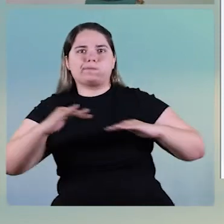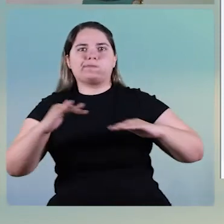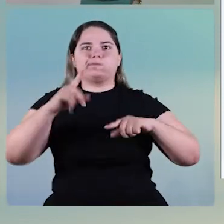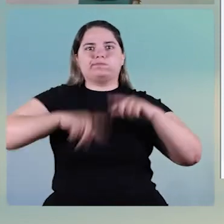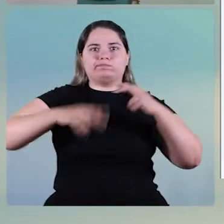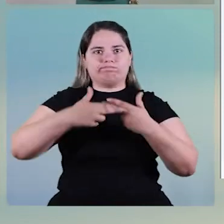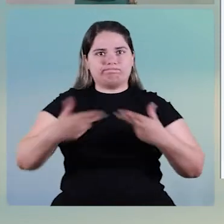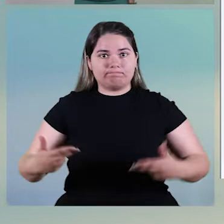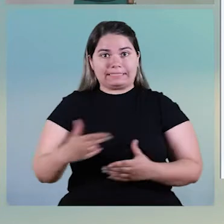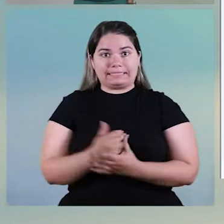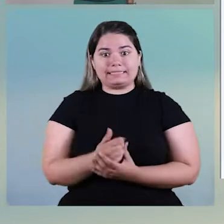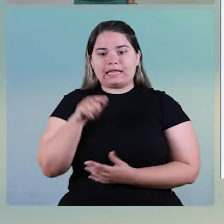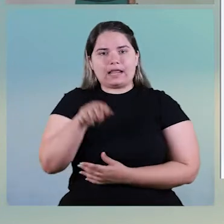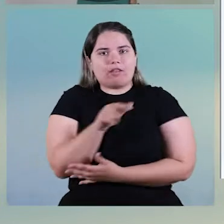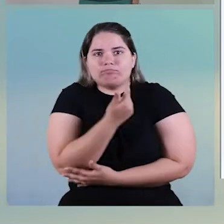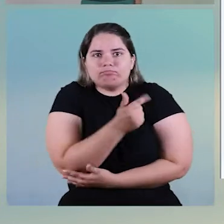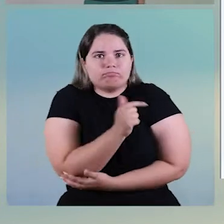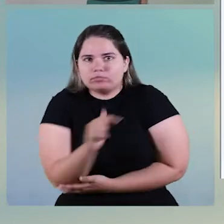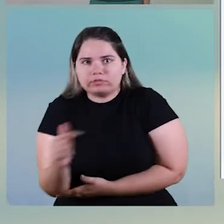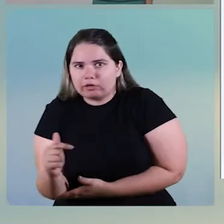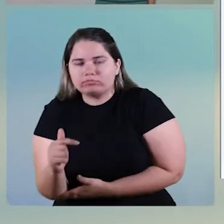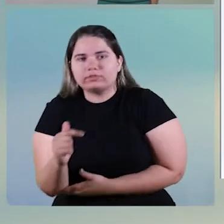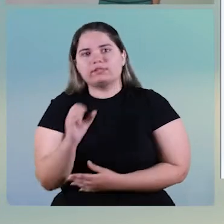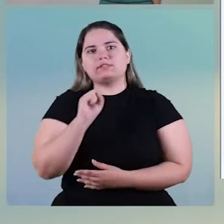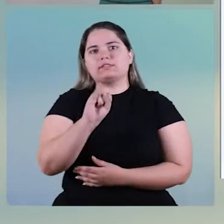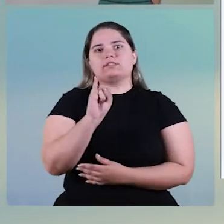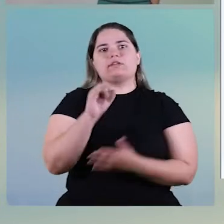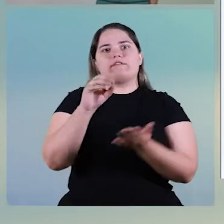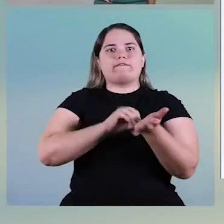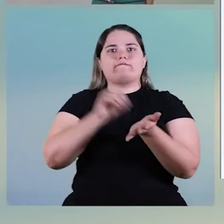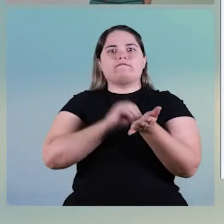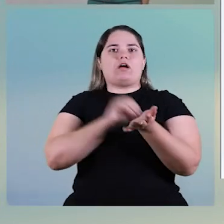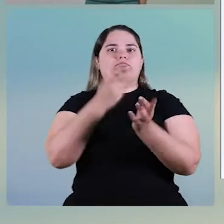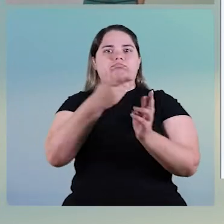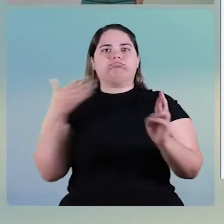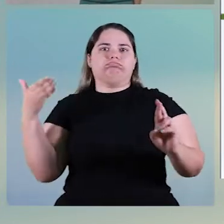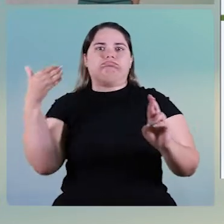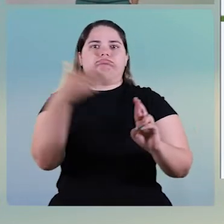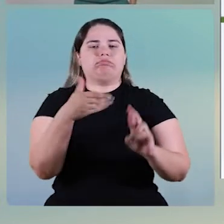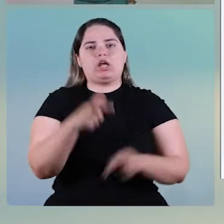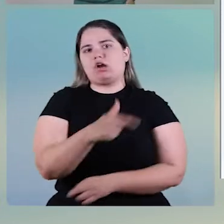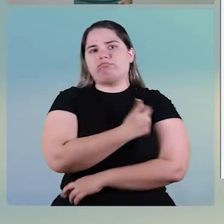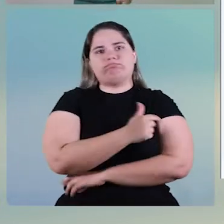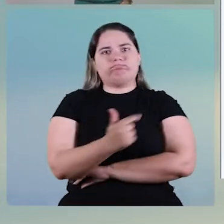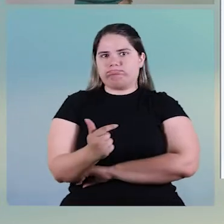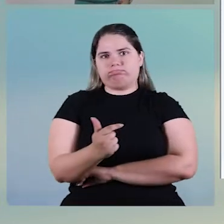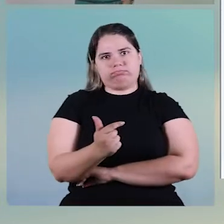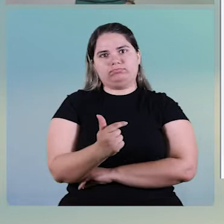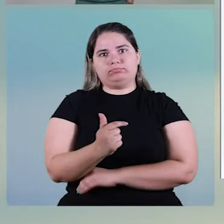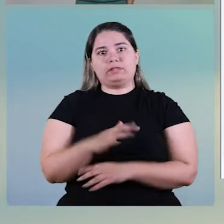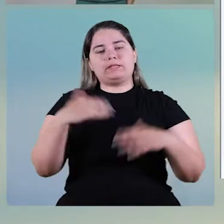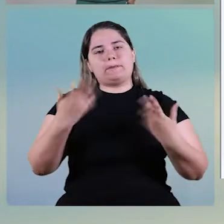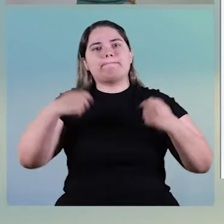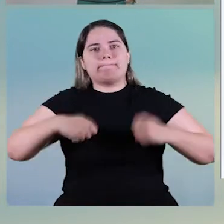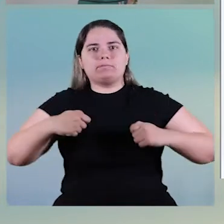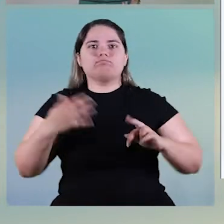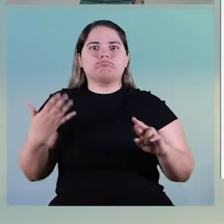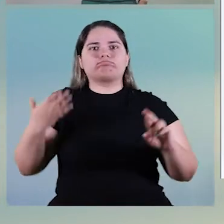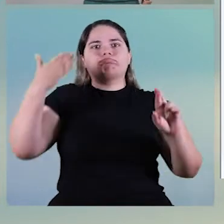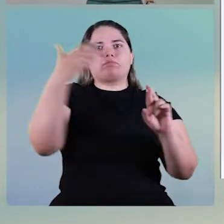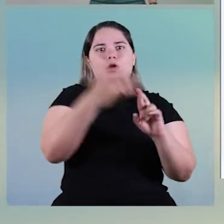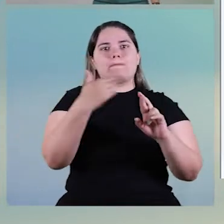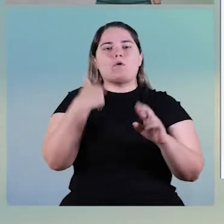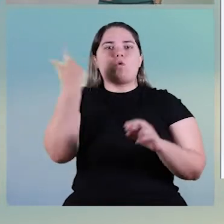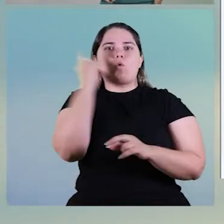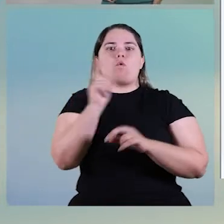objetos não existem sem a presença de um referencial que possa levar você a posicionar